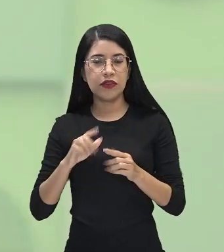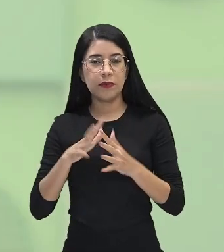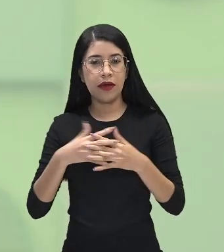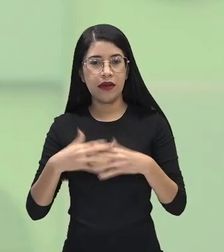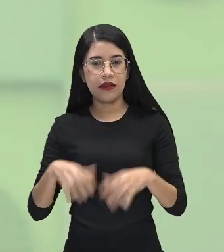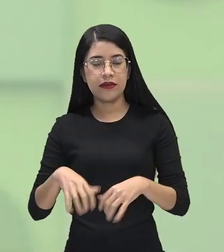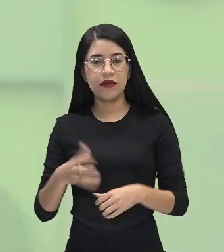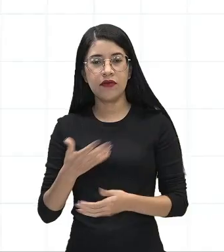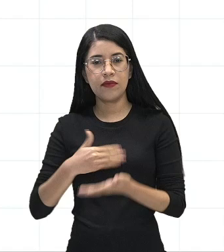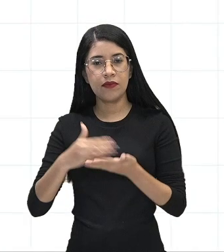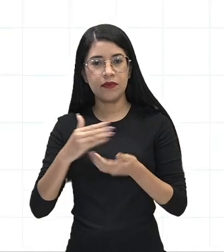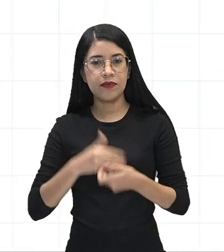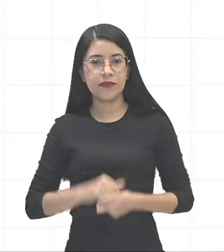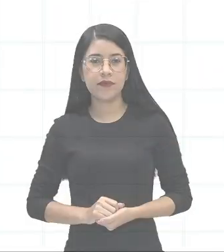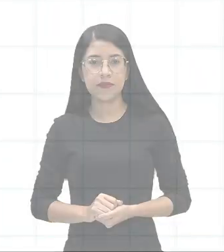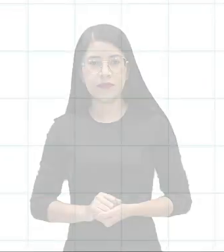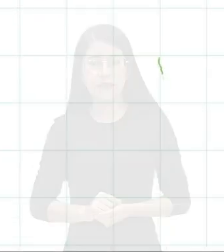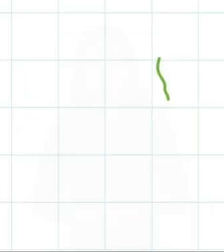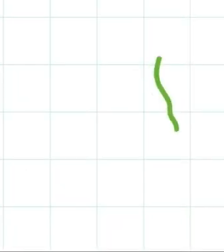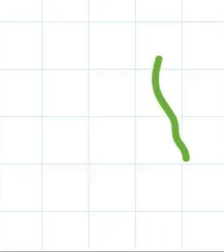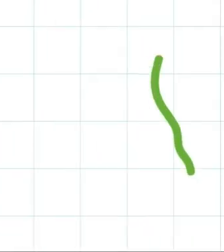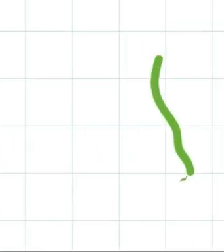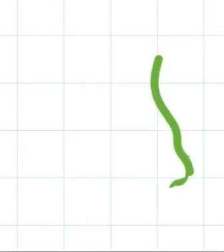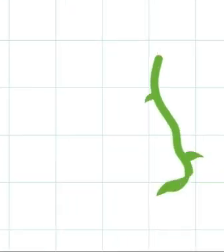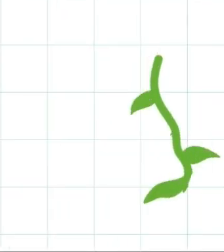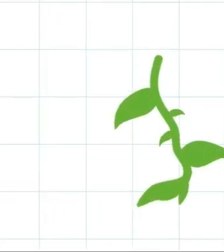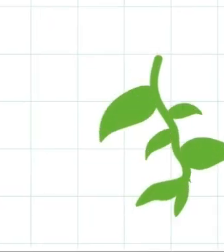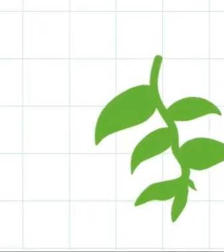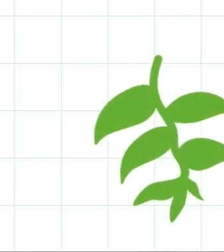Então vamos à nossa aula.